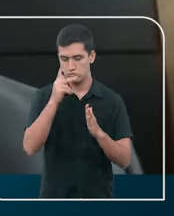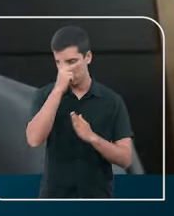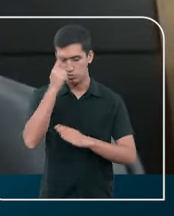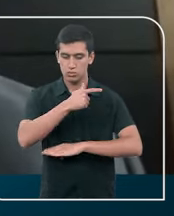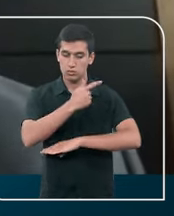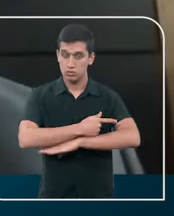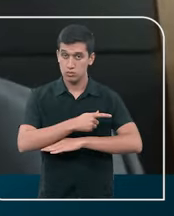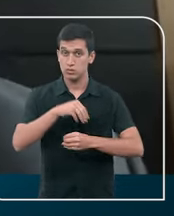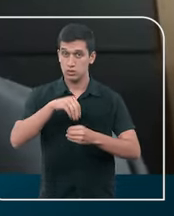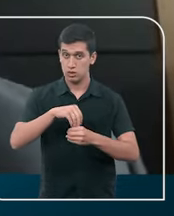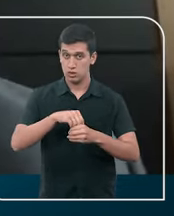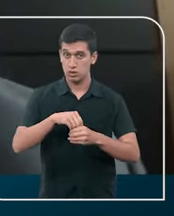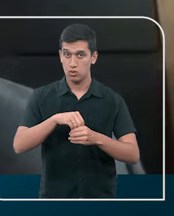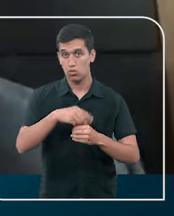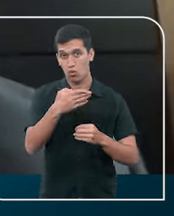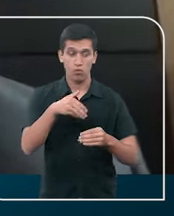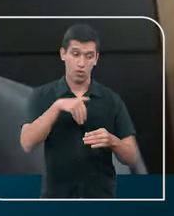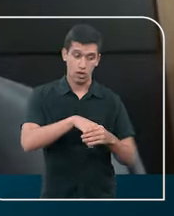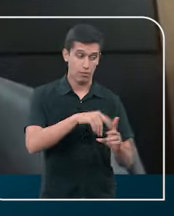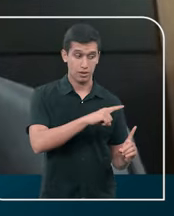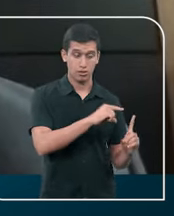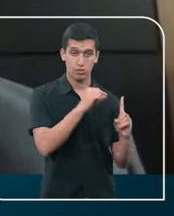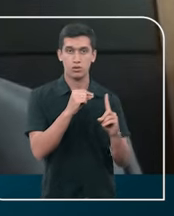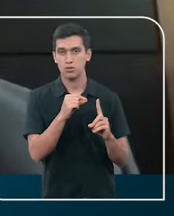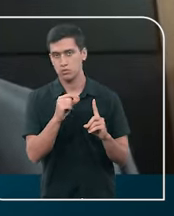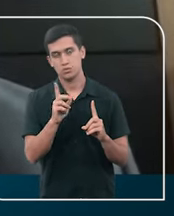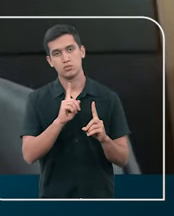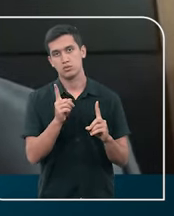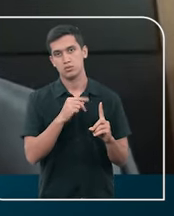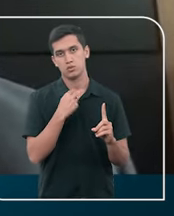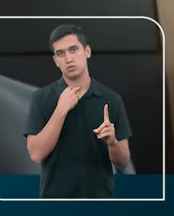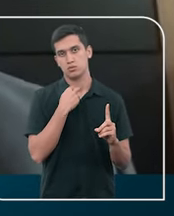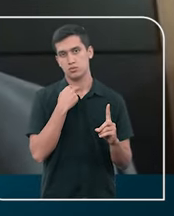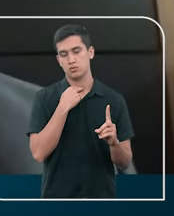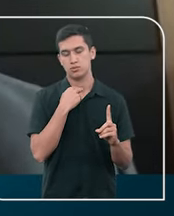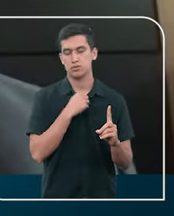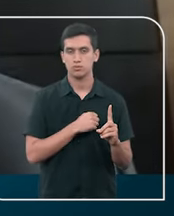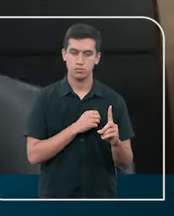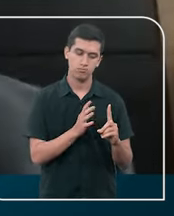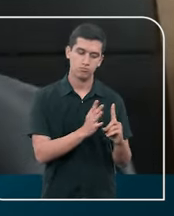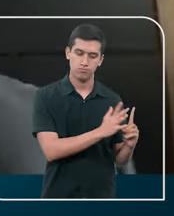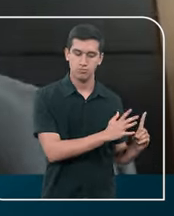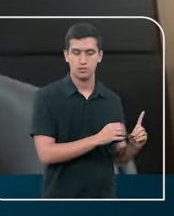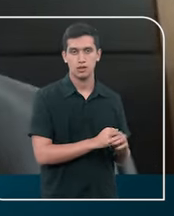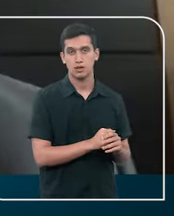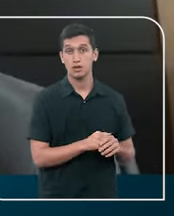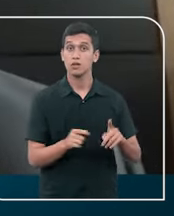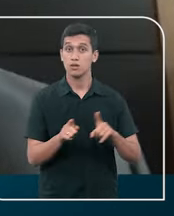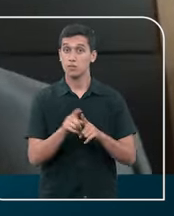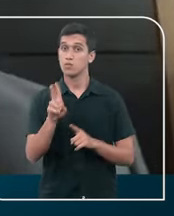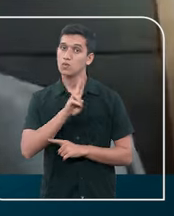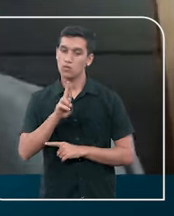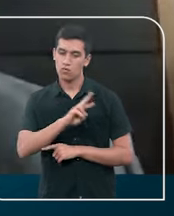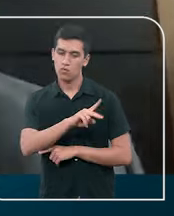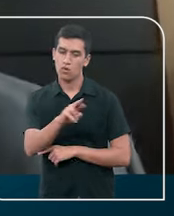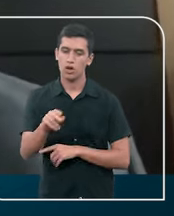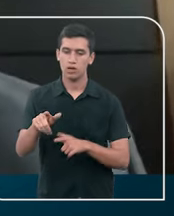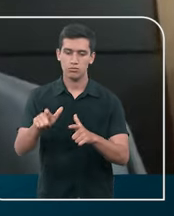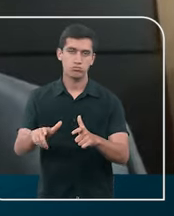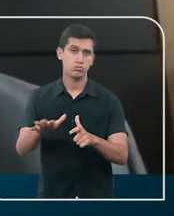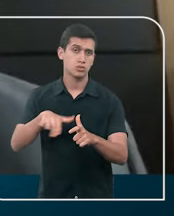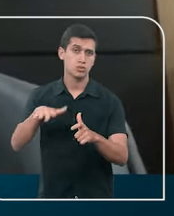ah cargos né nem deliberar aí na nas assembleias de condôminos com relação ao uso das áreas comuns